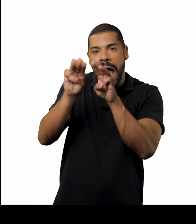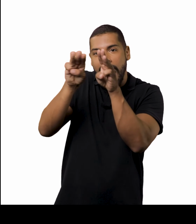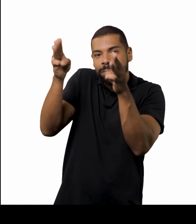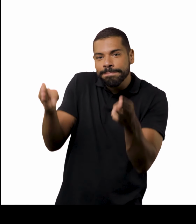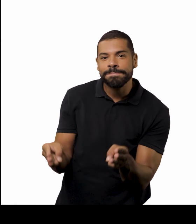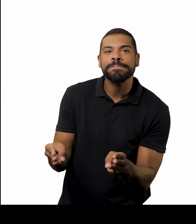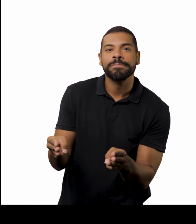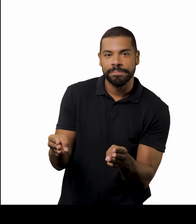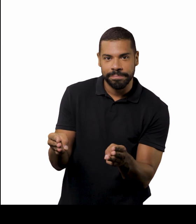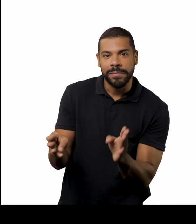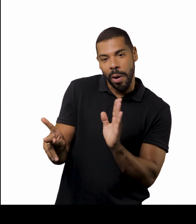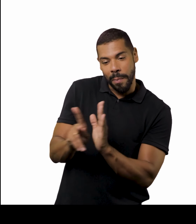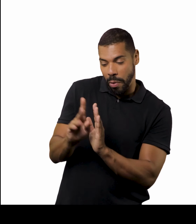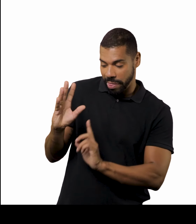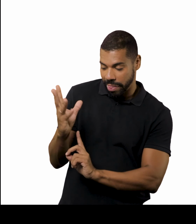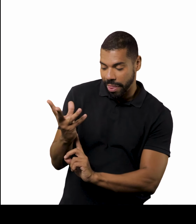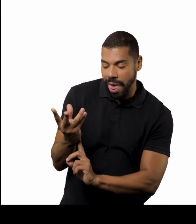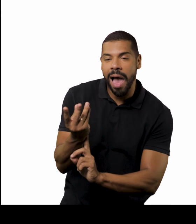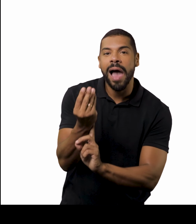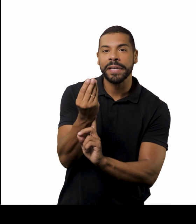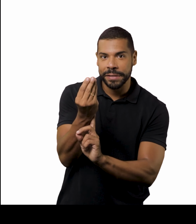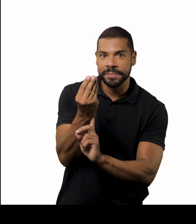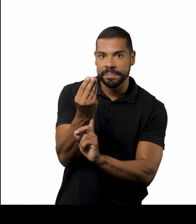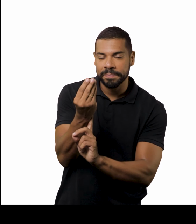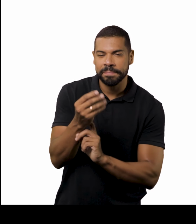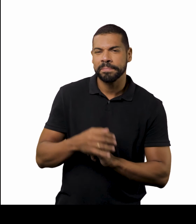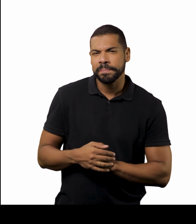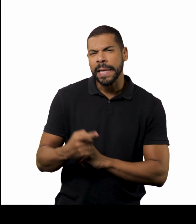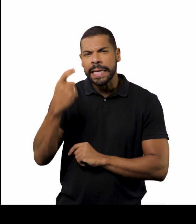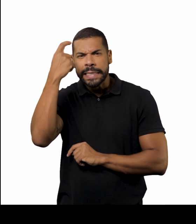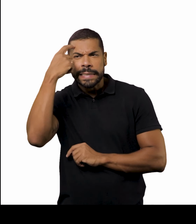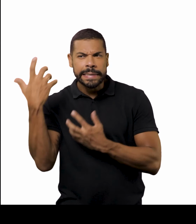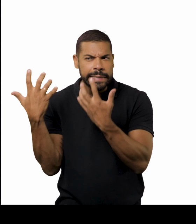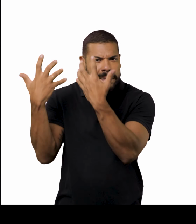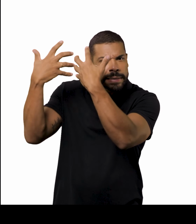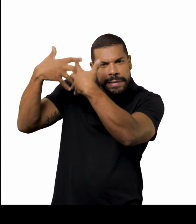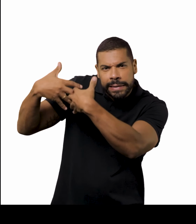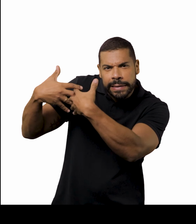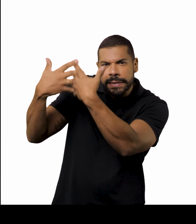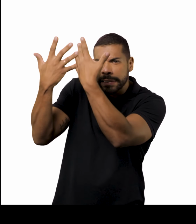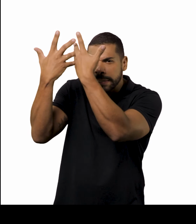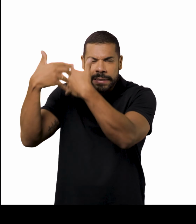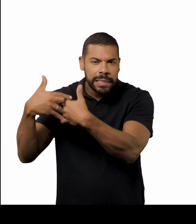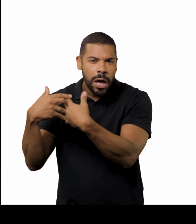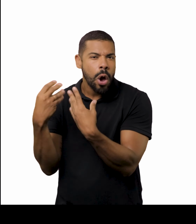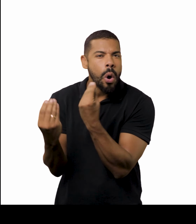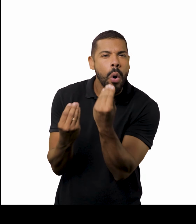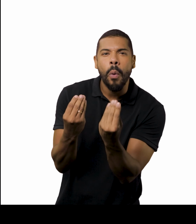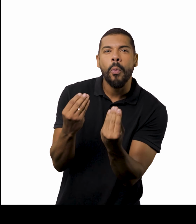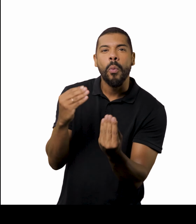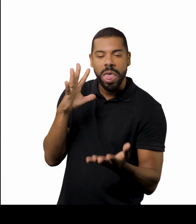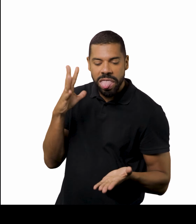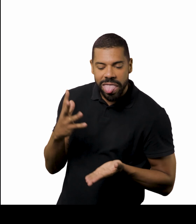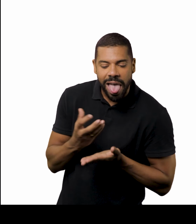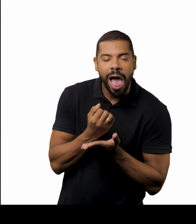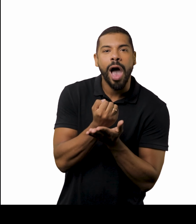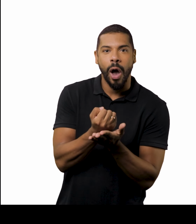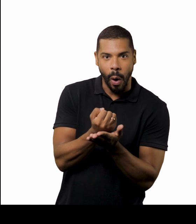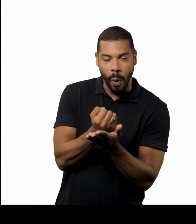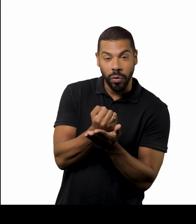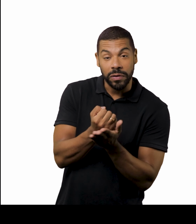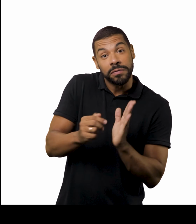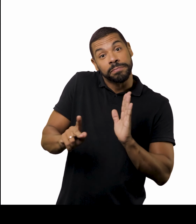a gente extrapola esse lugar das tendências, né? E a gente pensa essa moda como salvaguarda,